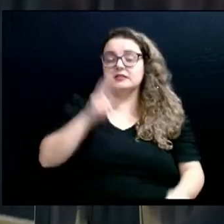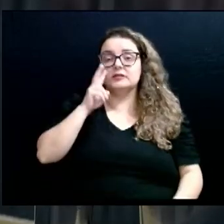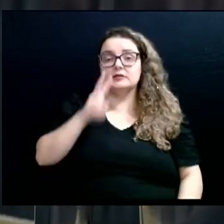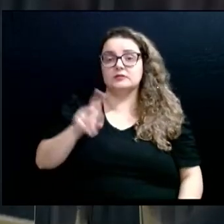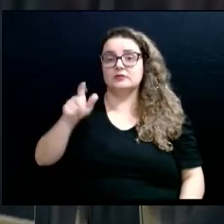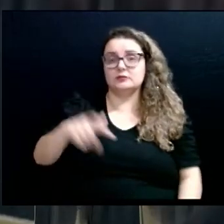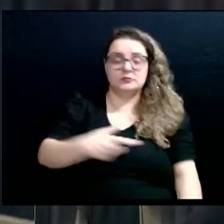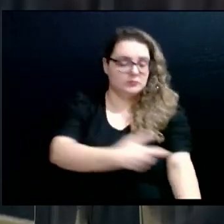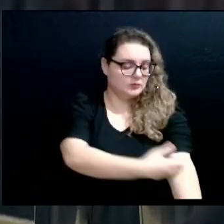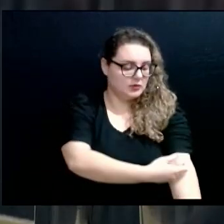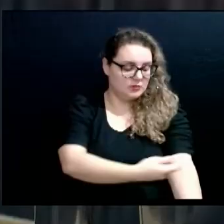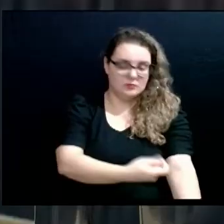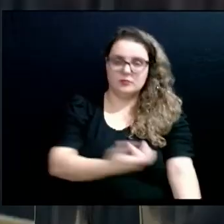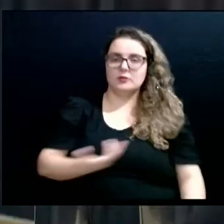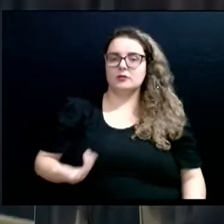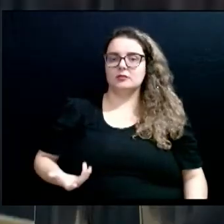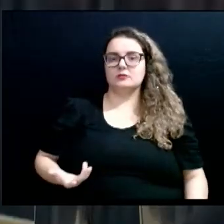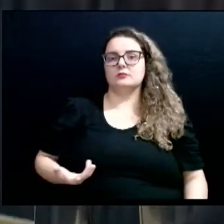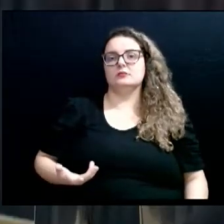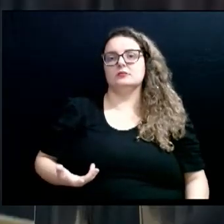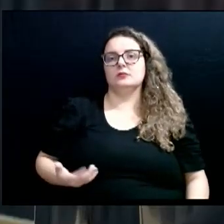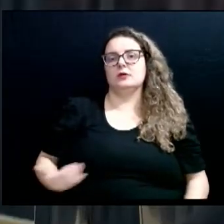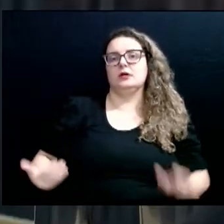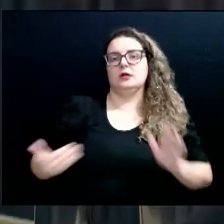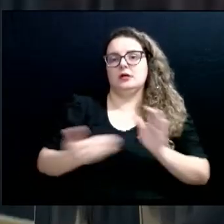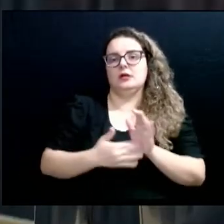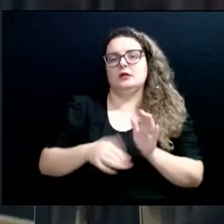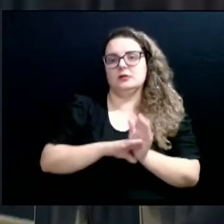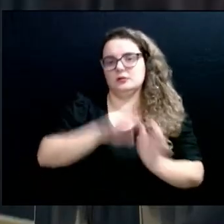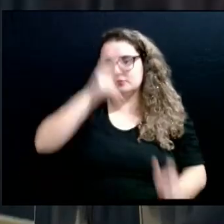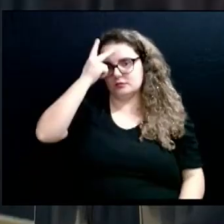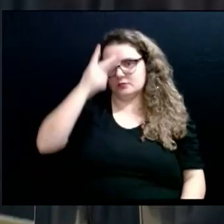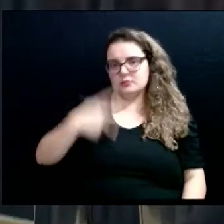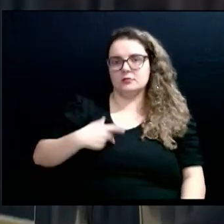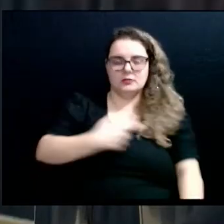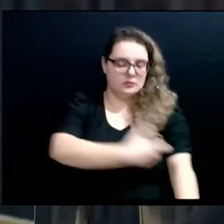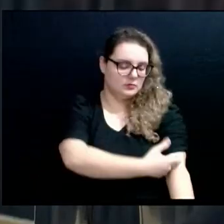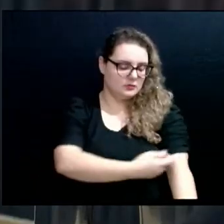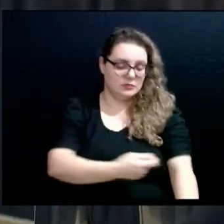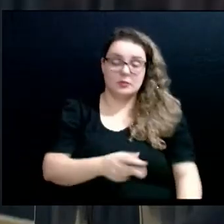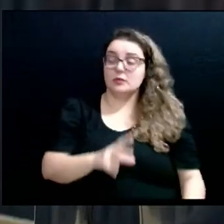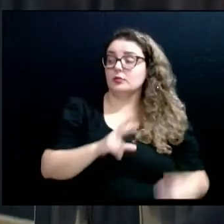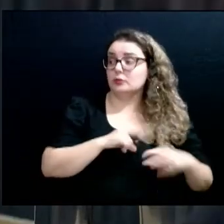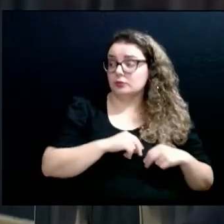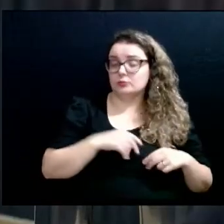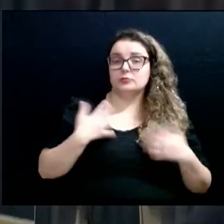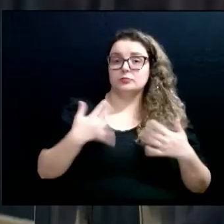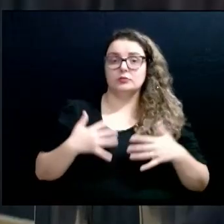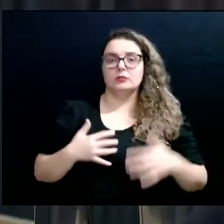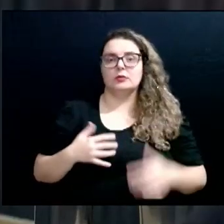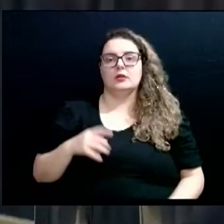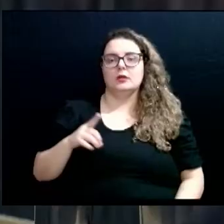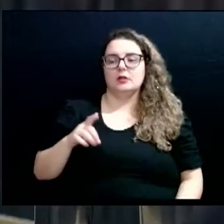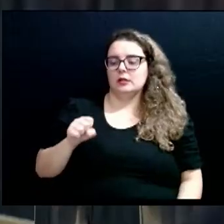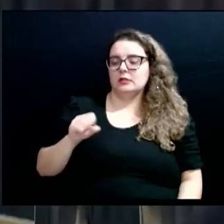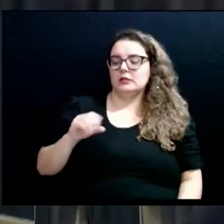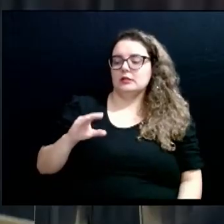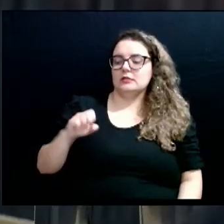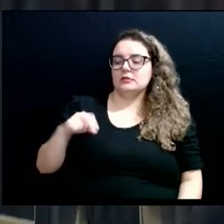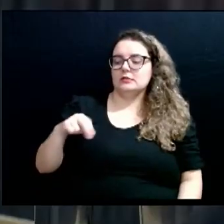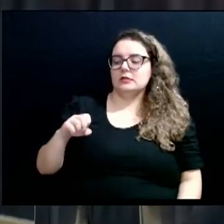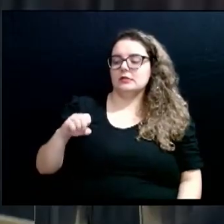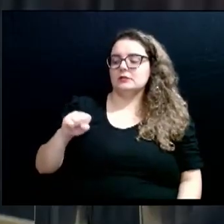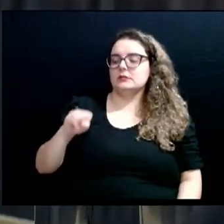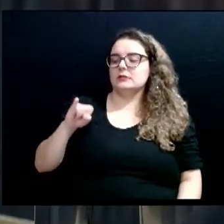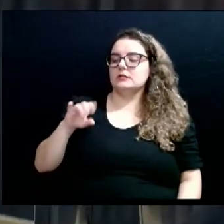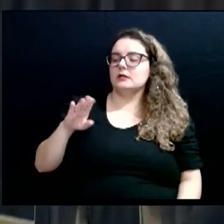um conhecido até chegar em você mesmo tirar o seu sangue. Olha só. Porque isso a gente chama de dessensibilização. Então, tudo que a gente tem